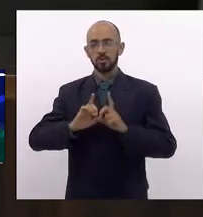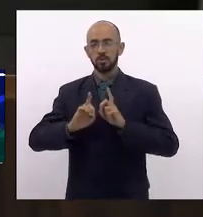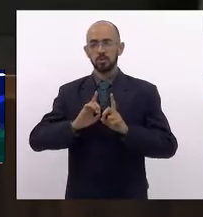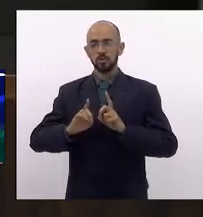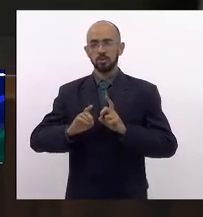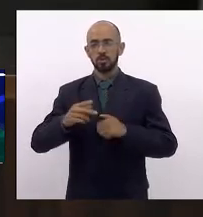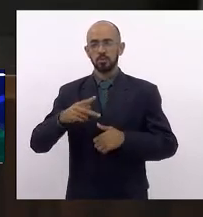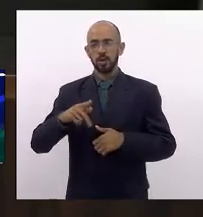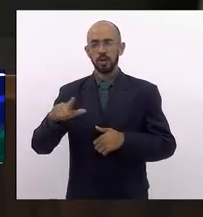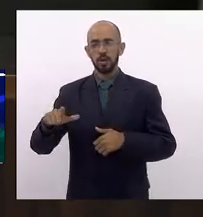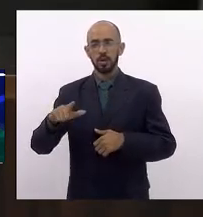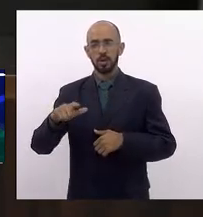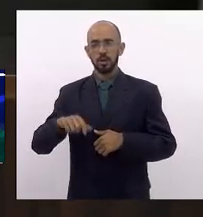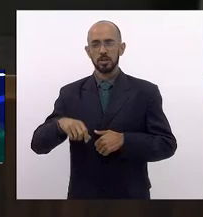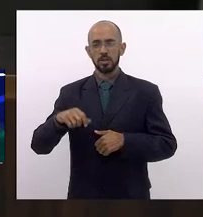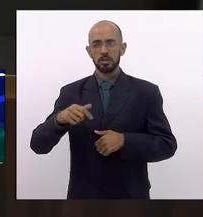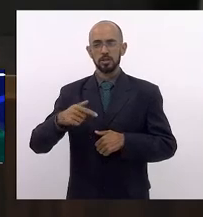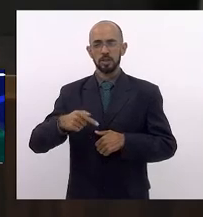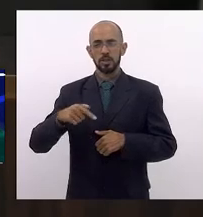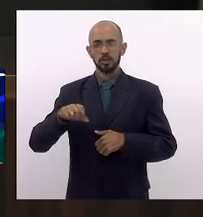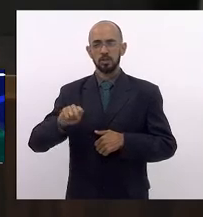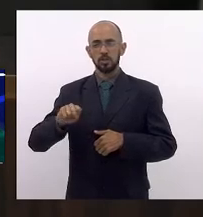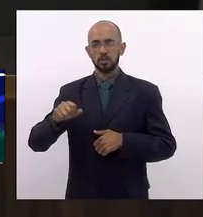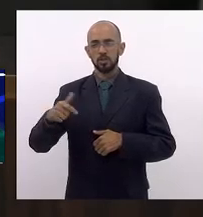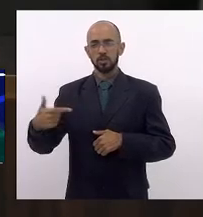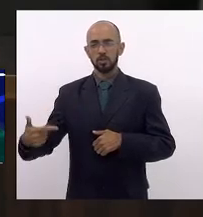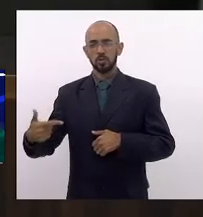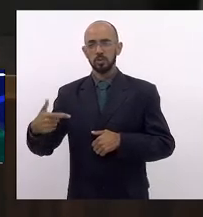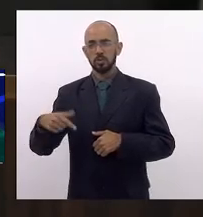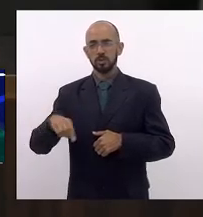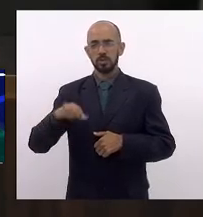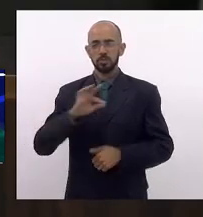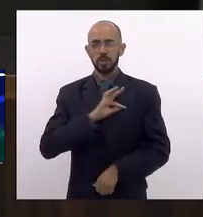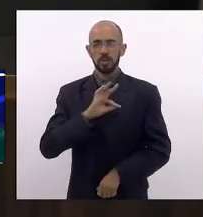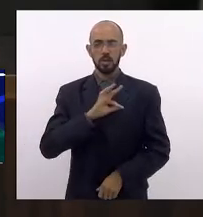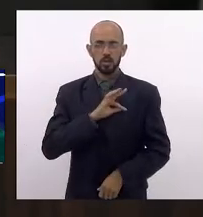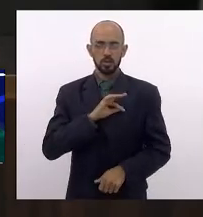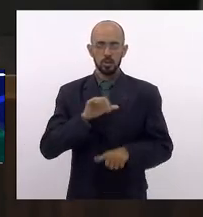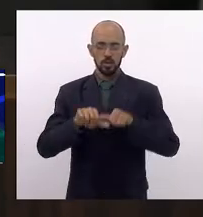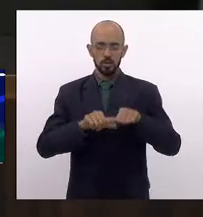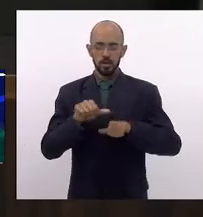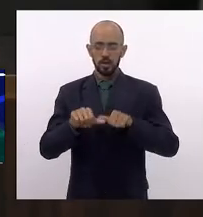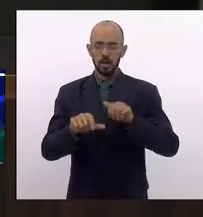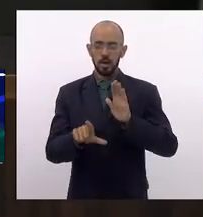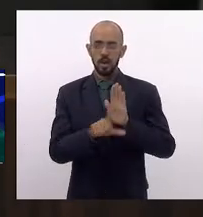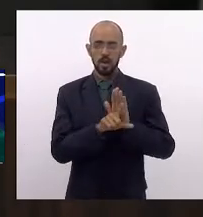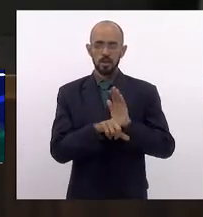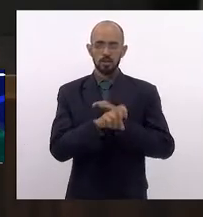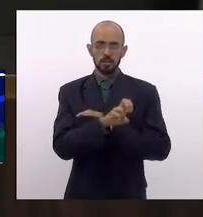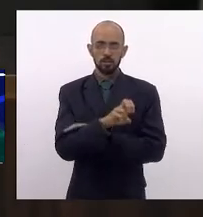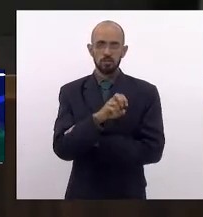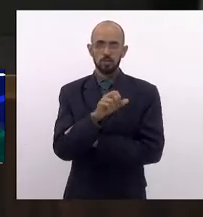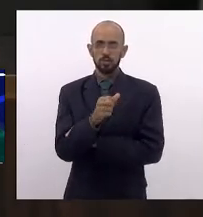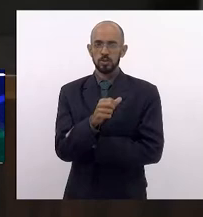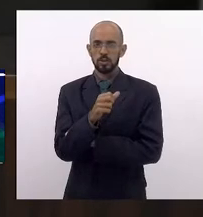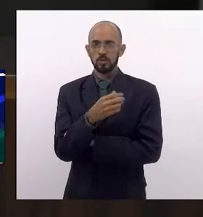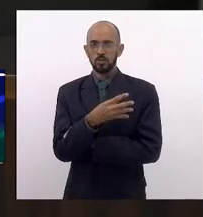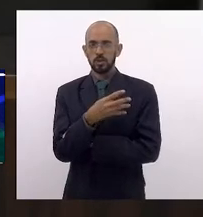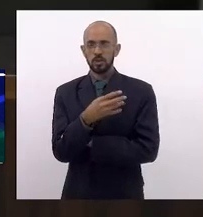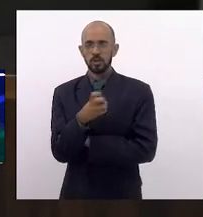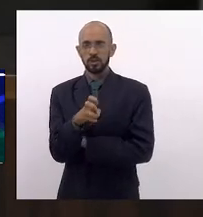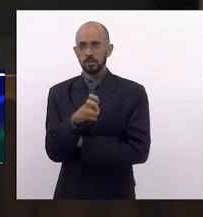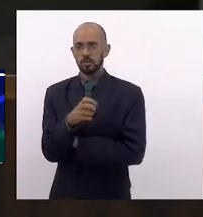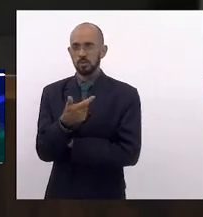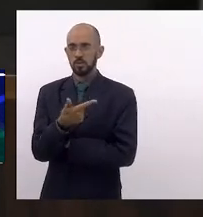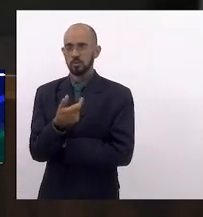de lei nº 782 2019 atendido pela Marta Rocha que altera lei 5.645 de 6 Janeiro